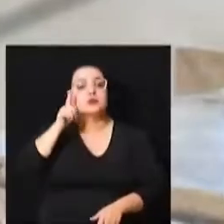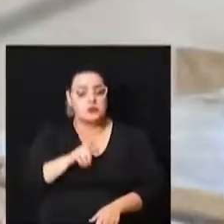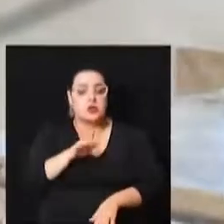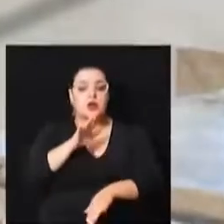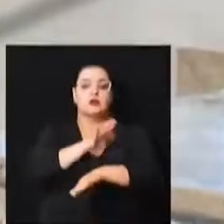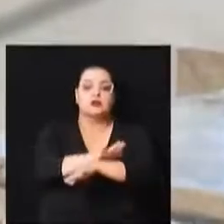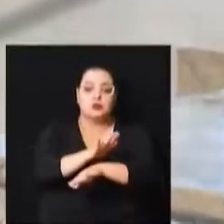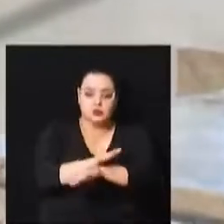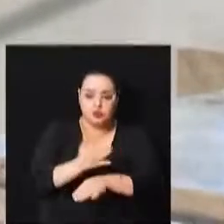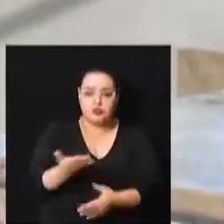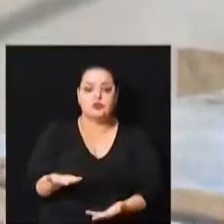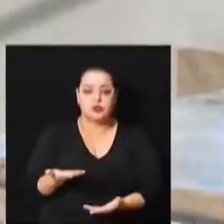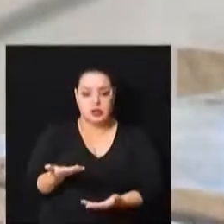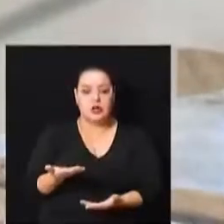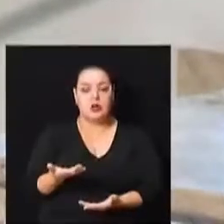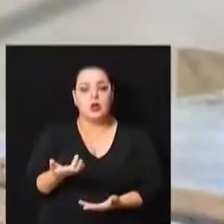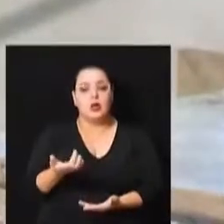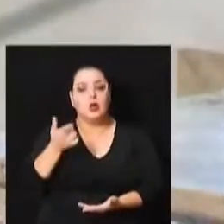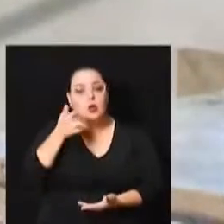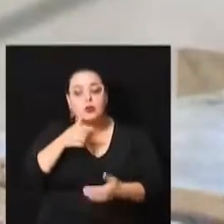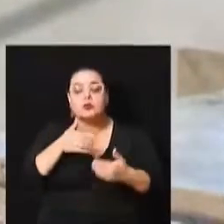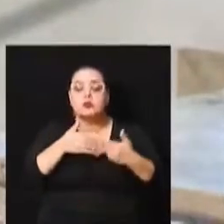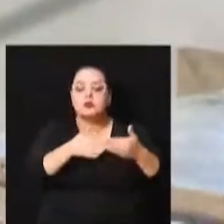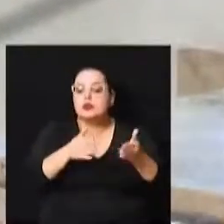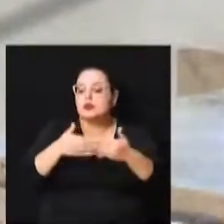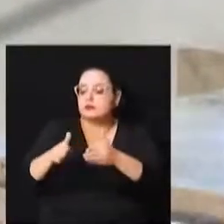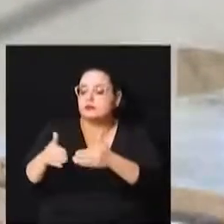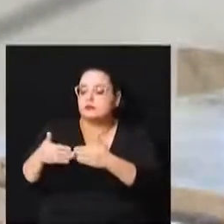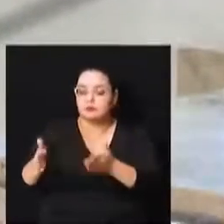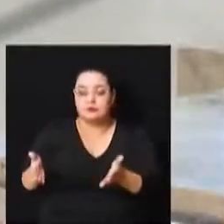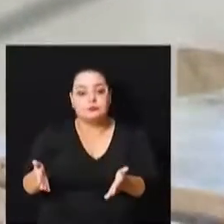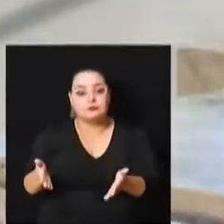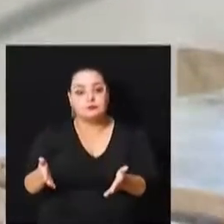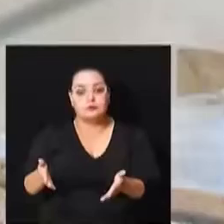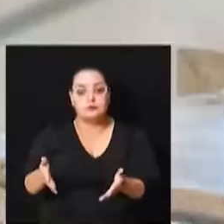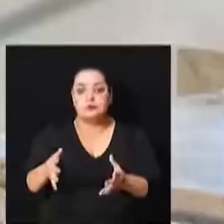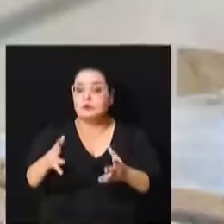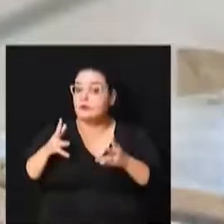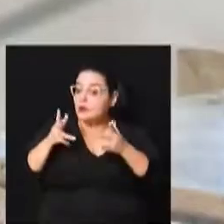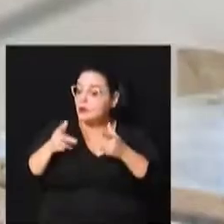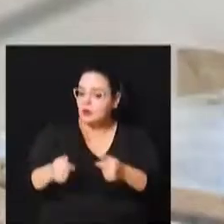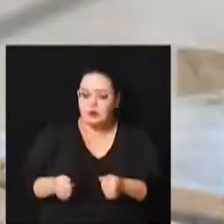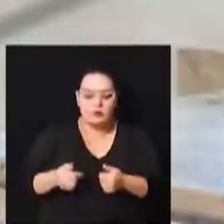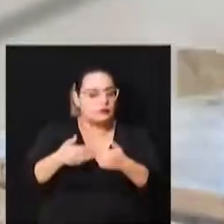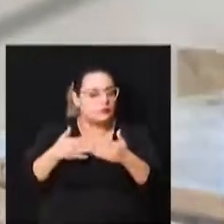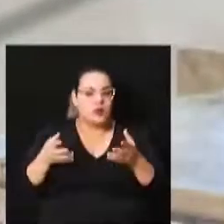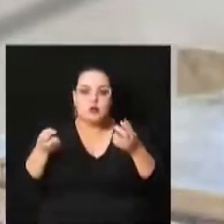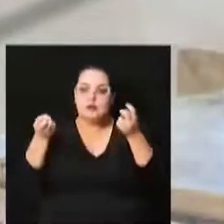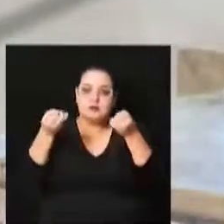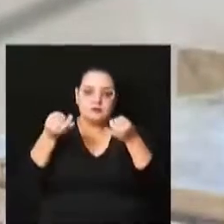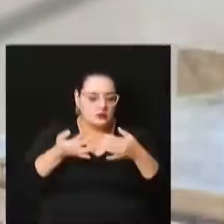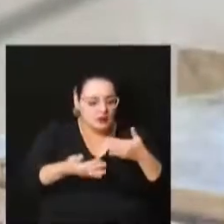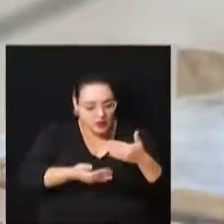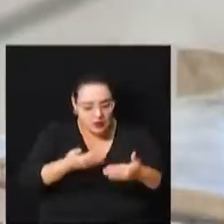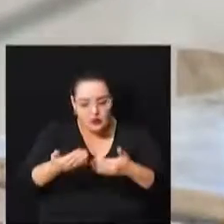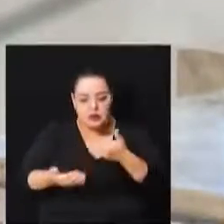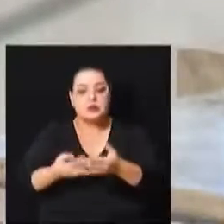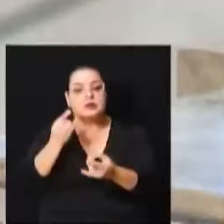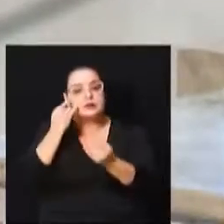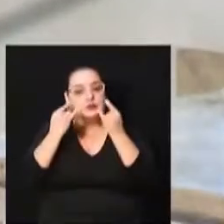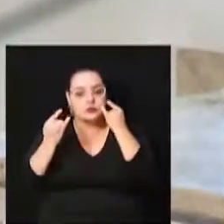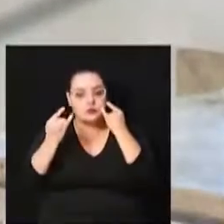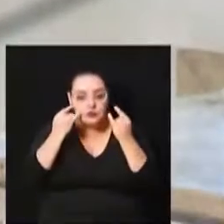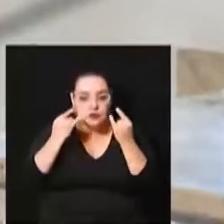te ajudar, tem muita gente que consegue te abrir portas. Eu também estou totalmente disponível para explicar o processo para quem